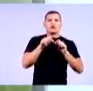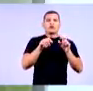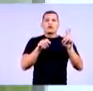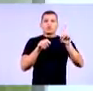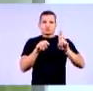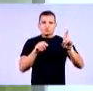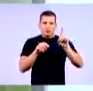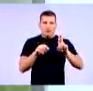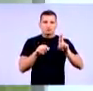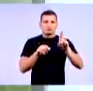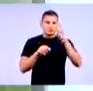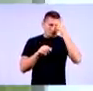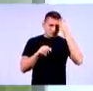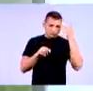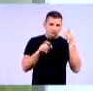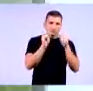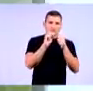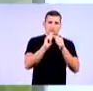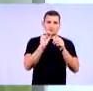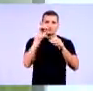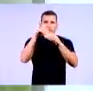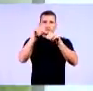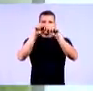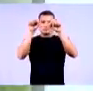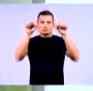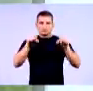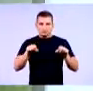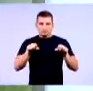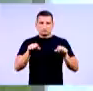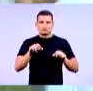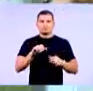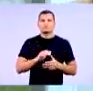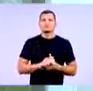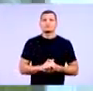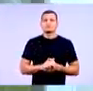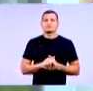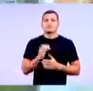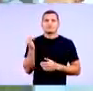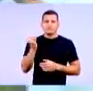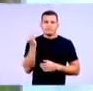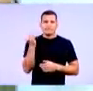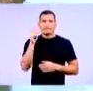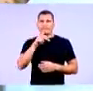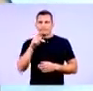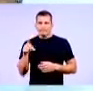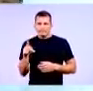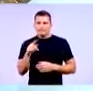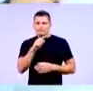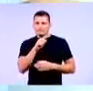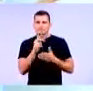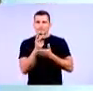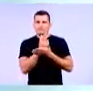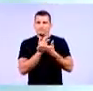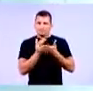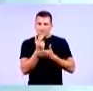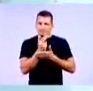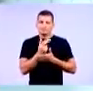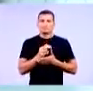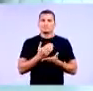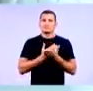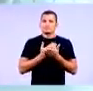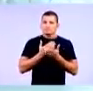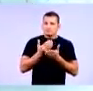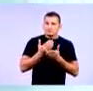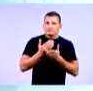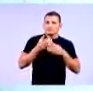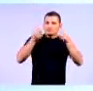o funcionamento de modo bem amplo do sistema. É importante, né, professor, esse diagrama de caso de uso para a gente começar a detalhar as funcionalidades do sistema.